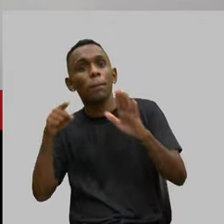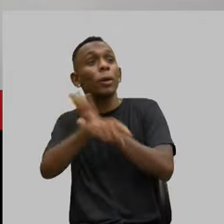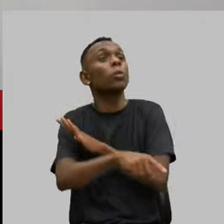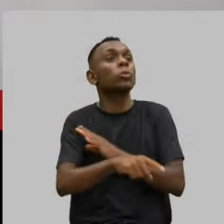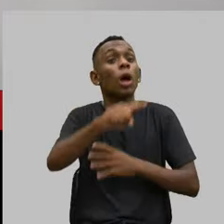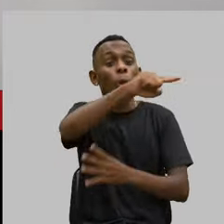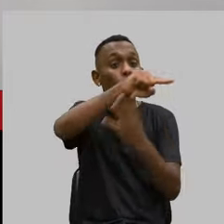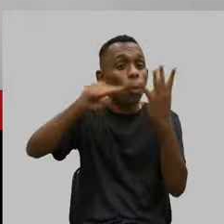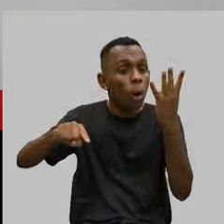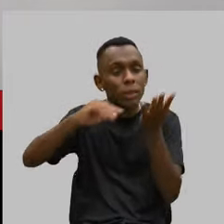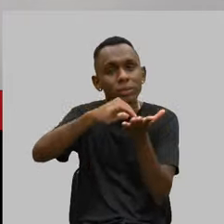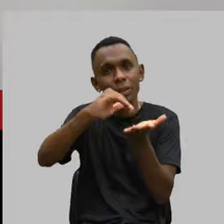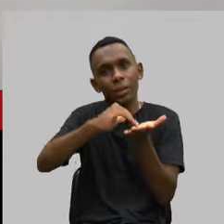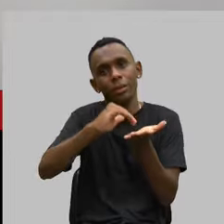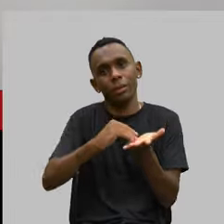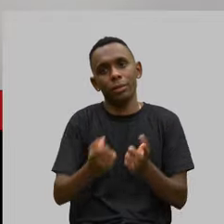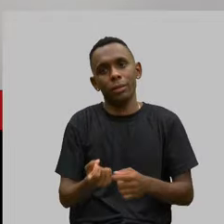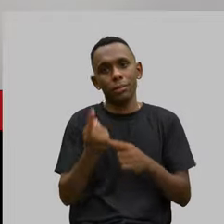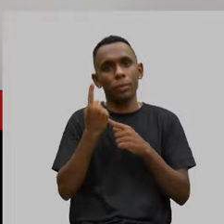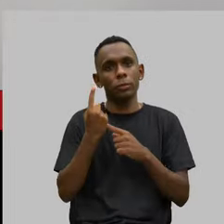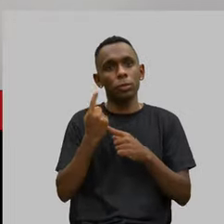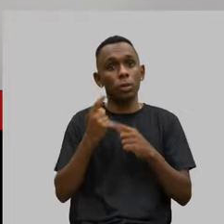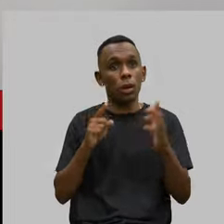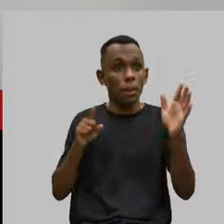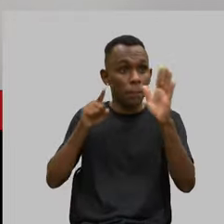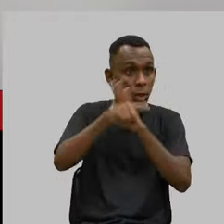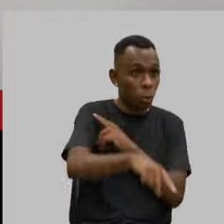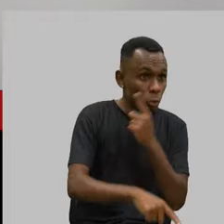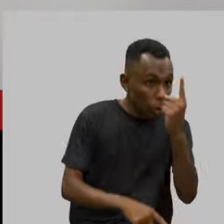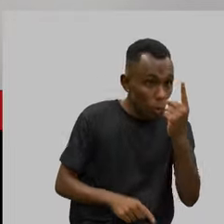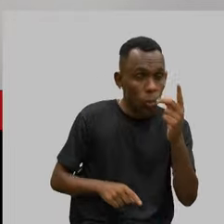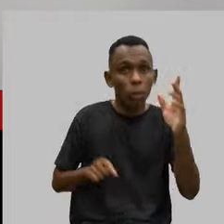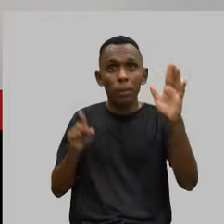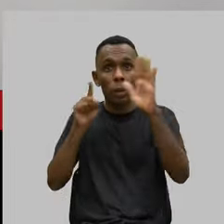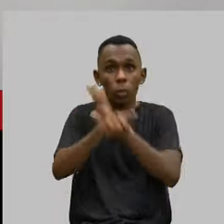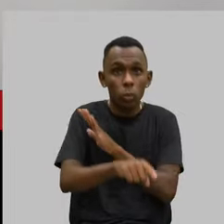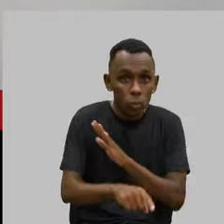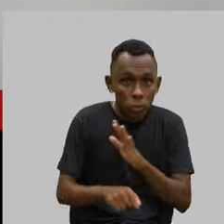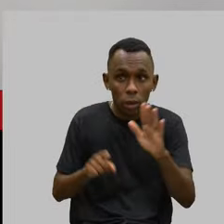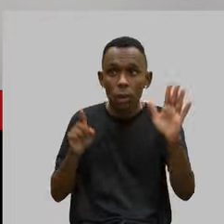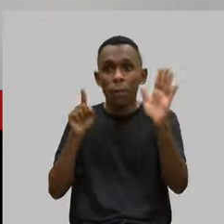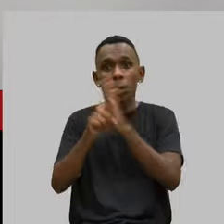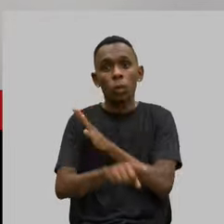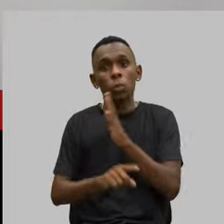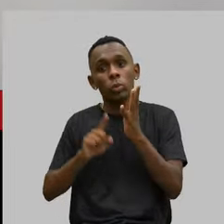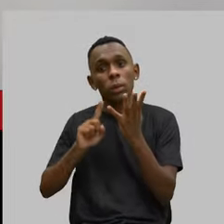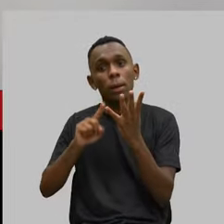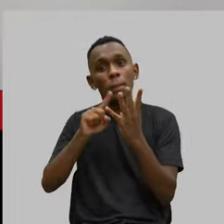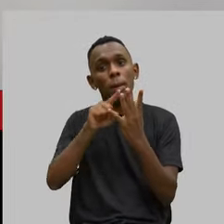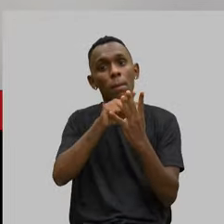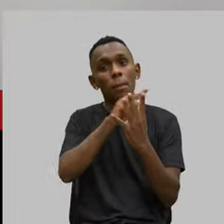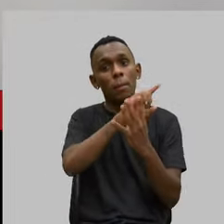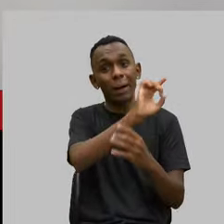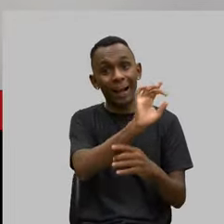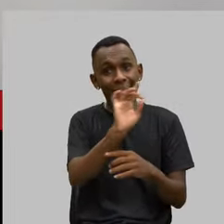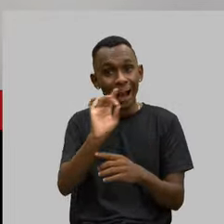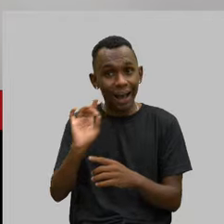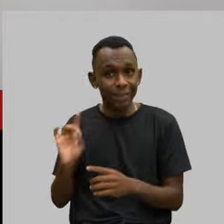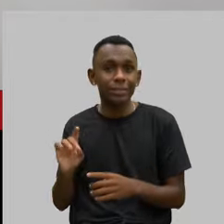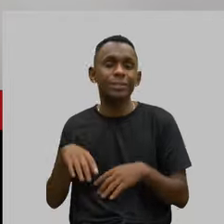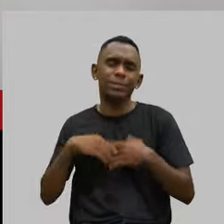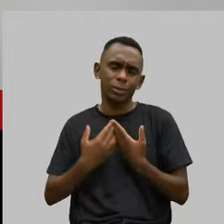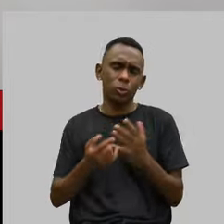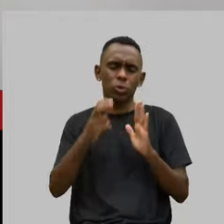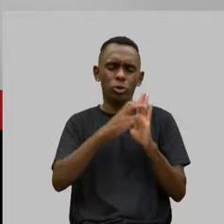secretários não então você faz para um termina faz para outro termina faz para outro termina faz para outro então ficou muito